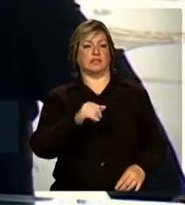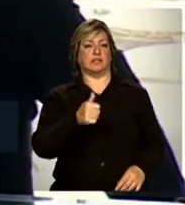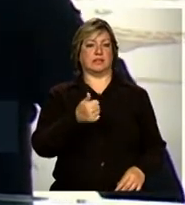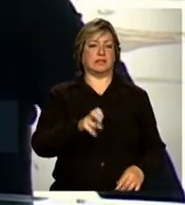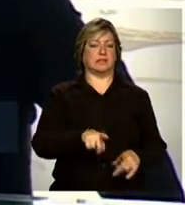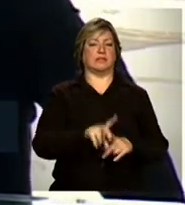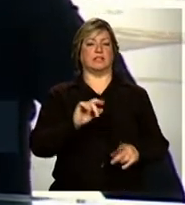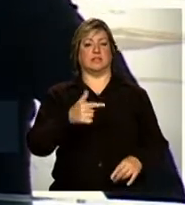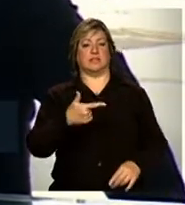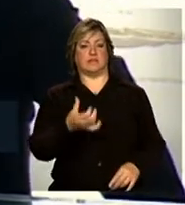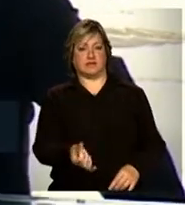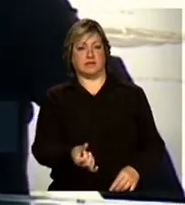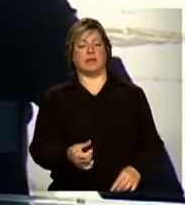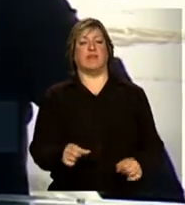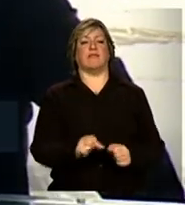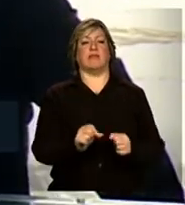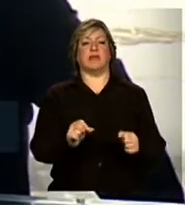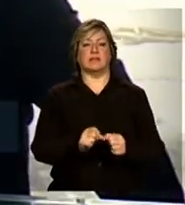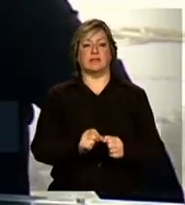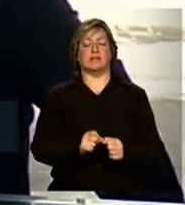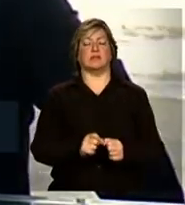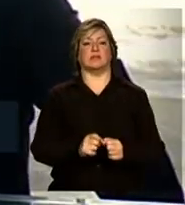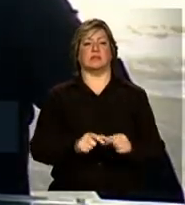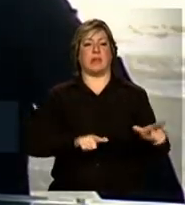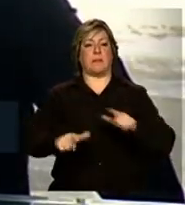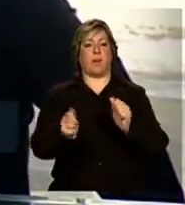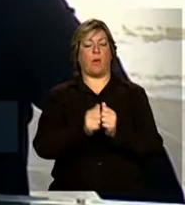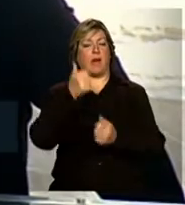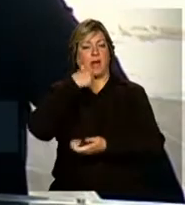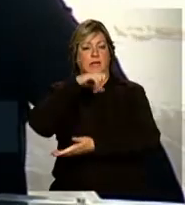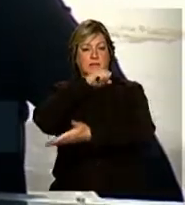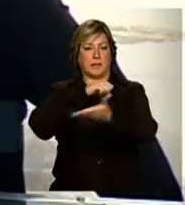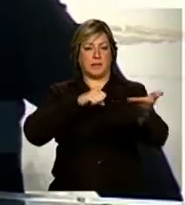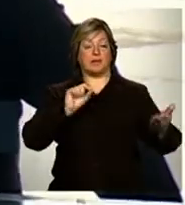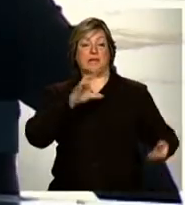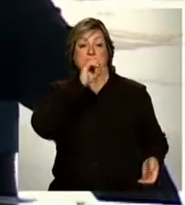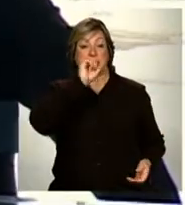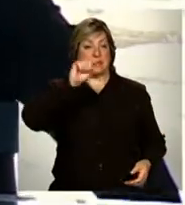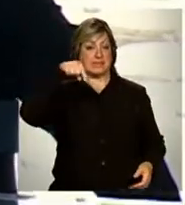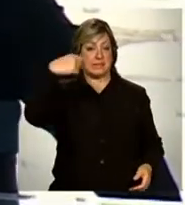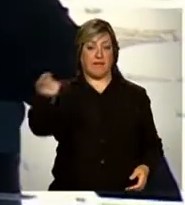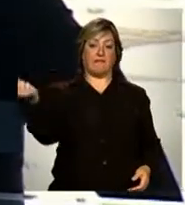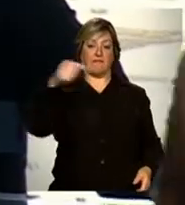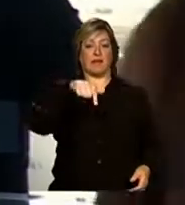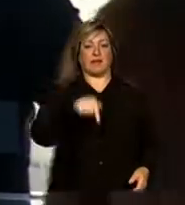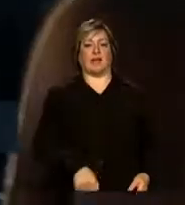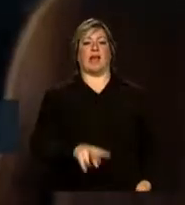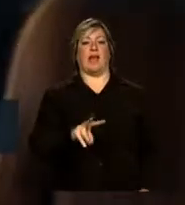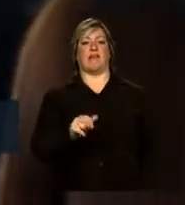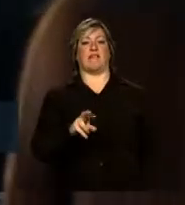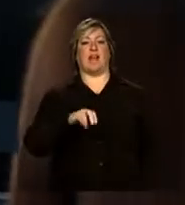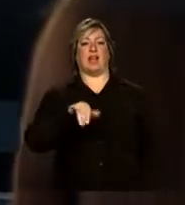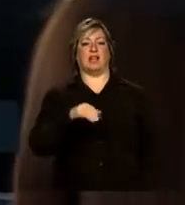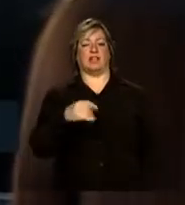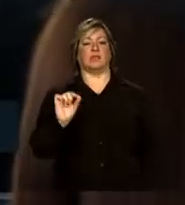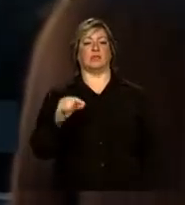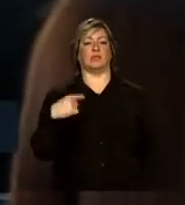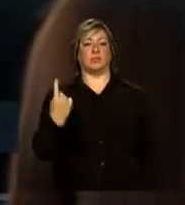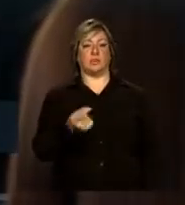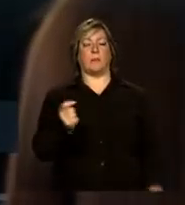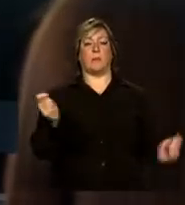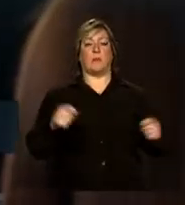desenvolvendo uma atividade com as mães e com as crianças que vem ao sábado aqui no nosso Varejão para que elas possam